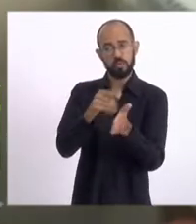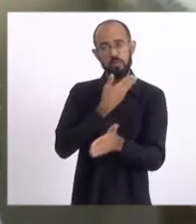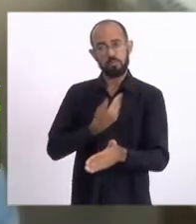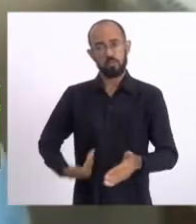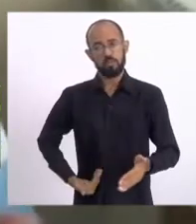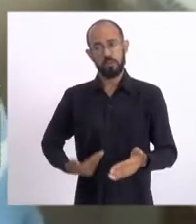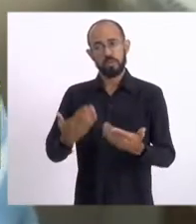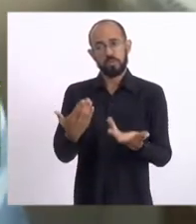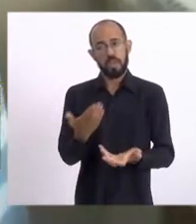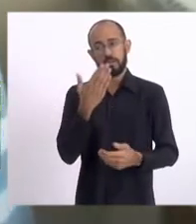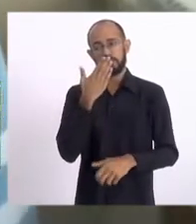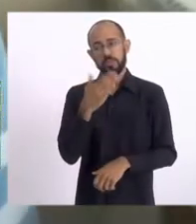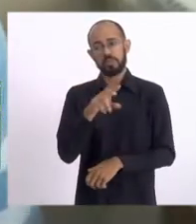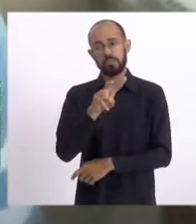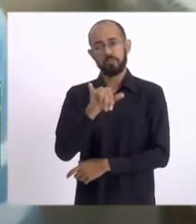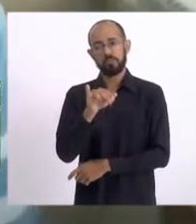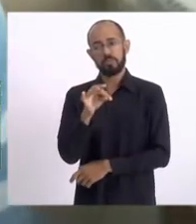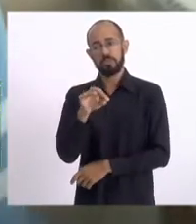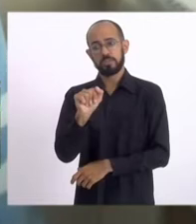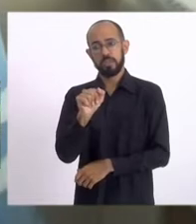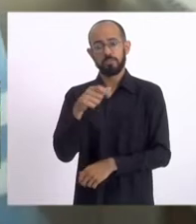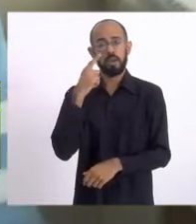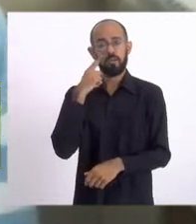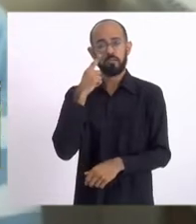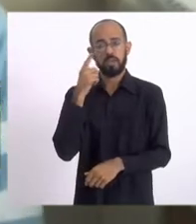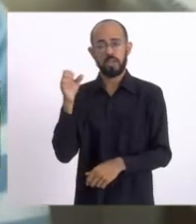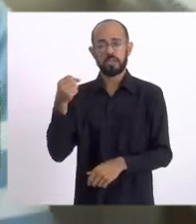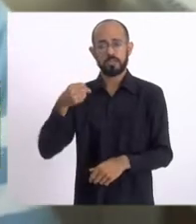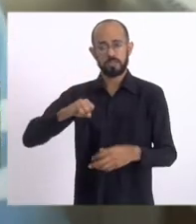se as questões estão coadunadas. Né?